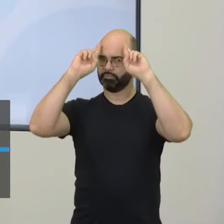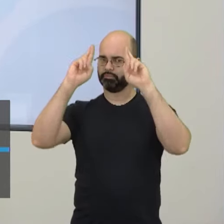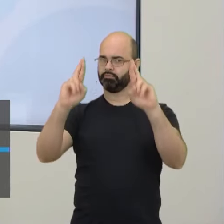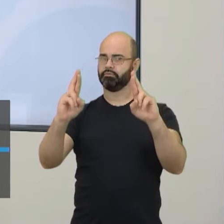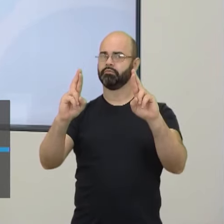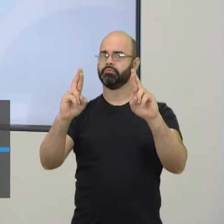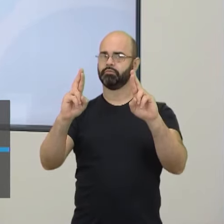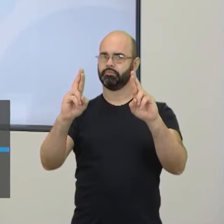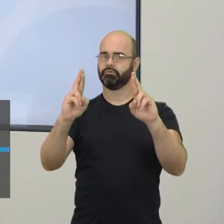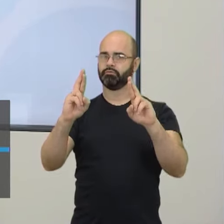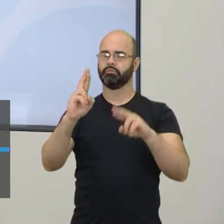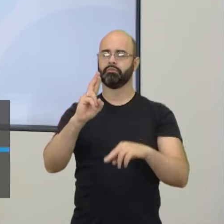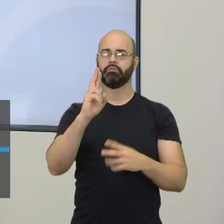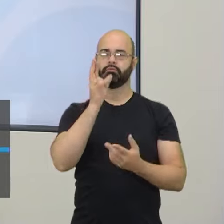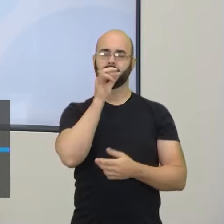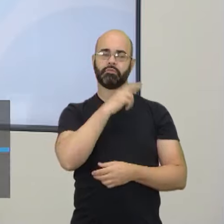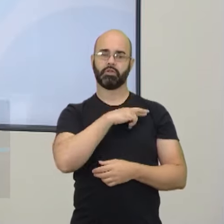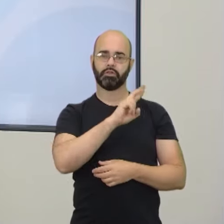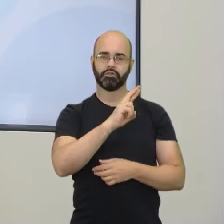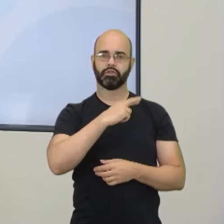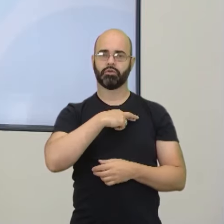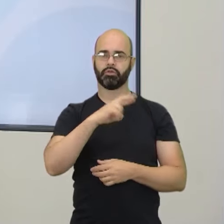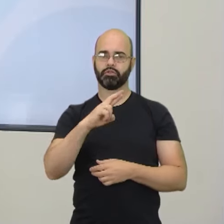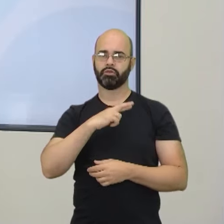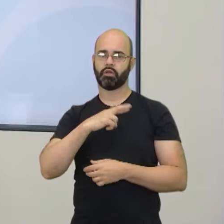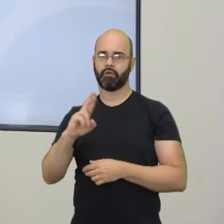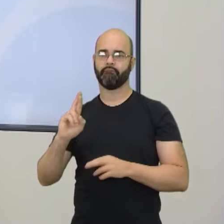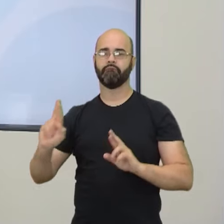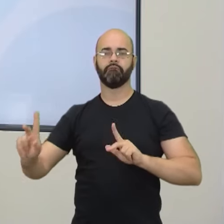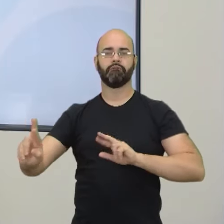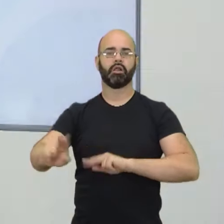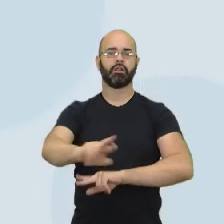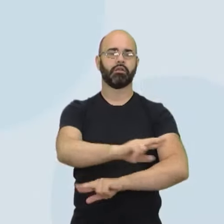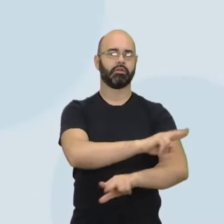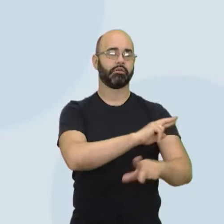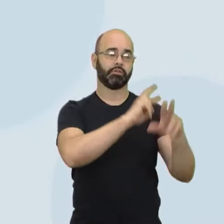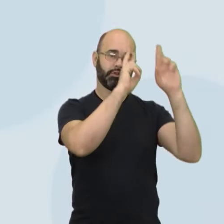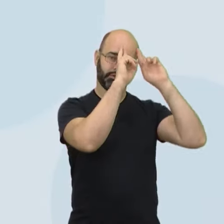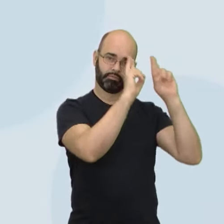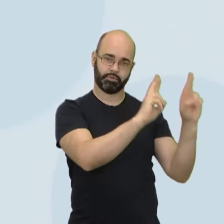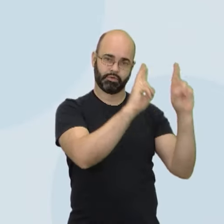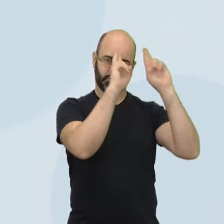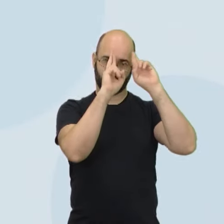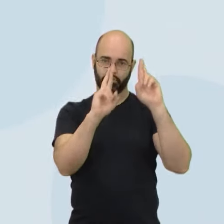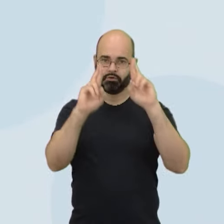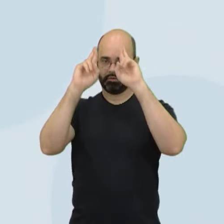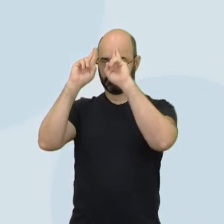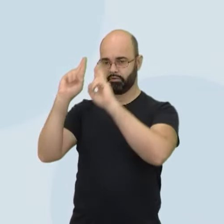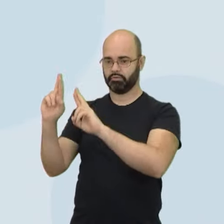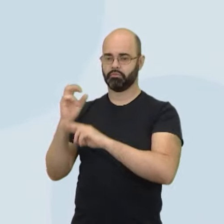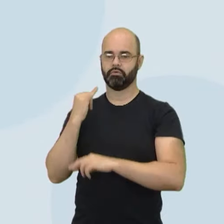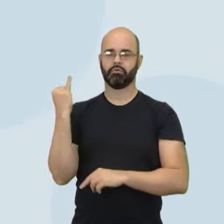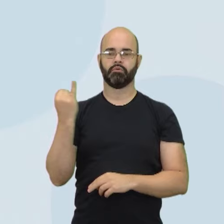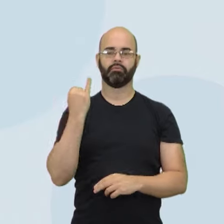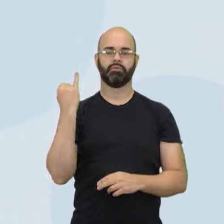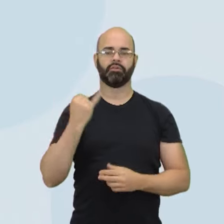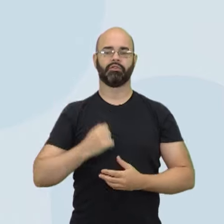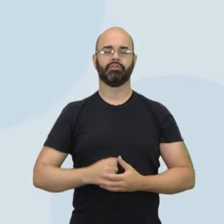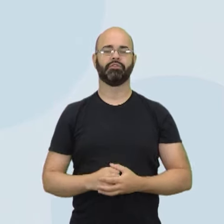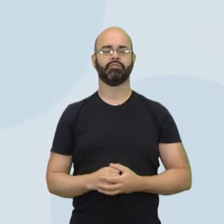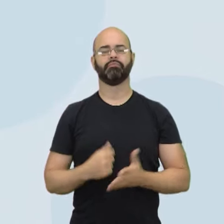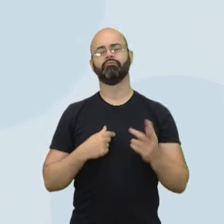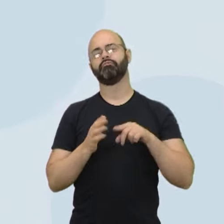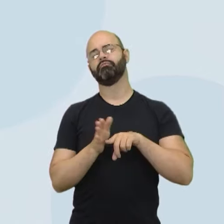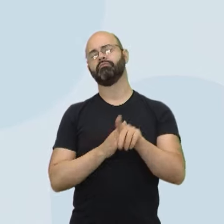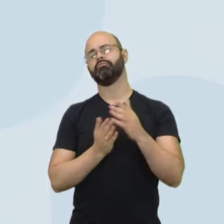às diferentes religiões. E aí, dá uma olhadinha aí na tela. Eu vou começar fazendo uma perguntinha para vocês,